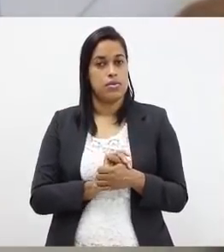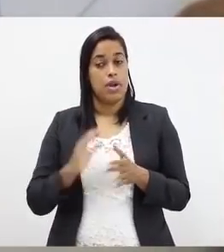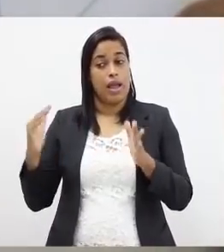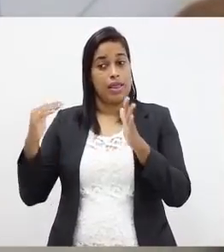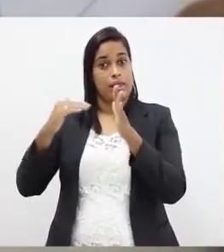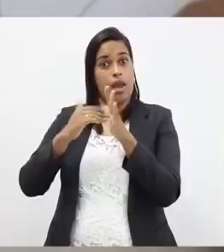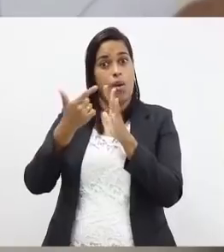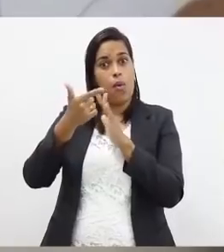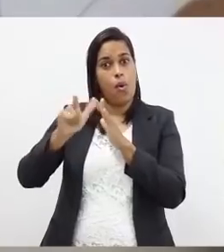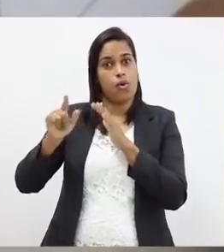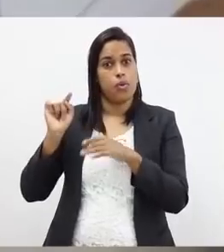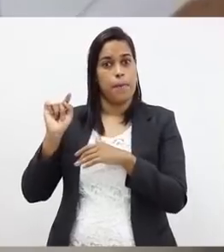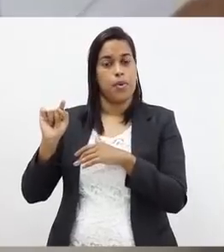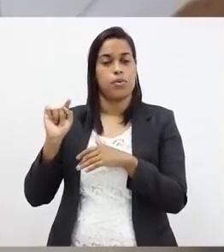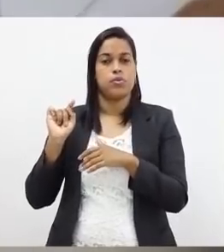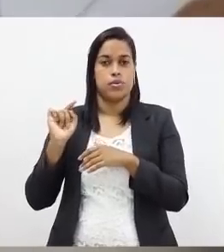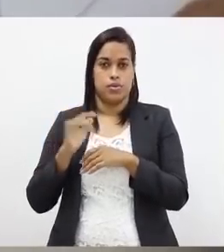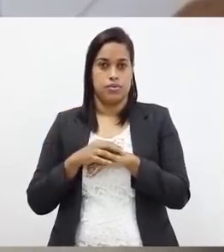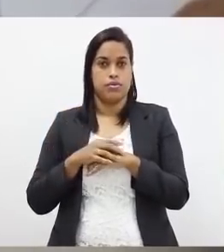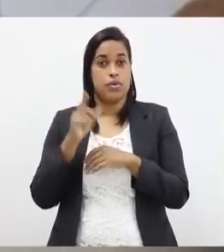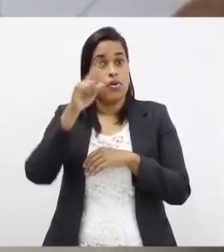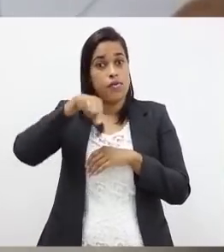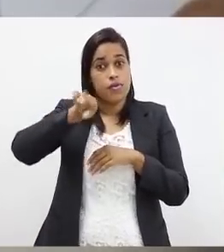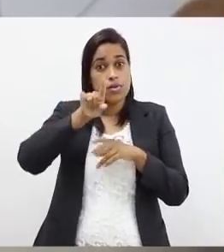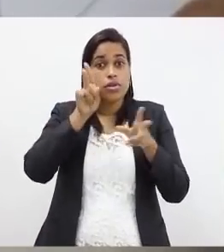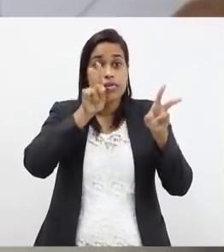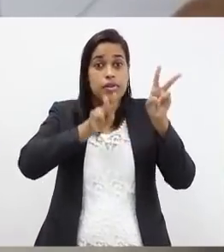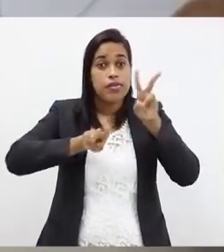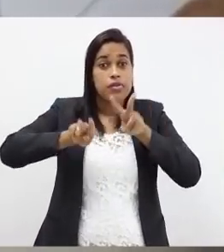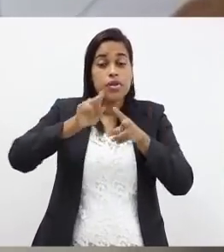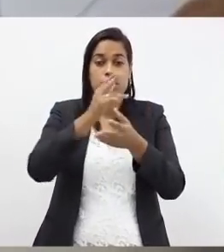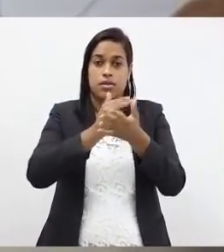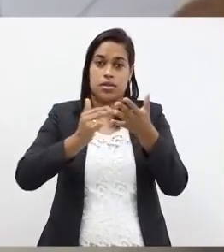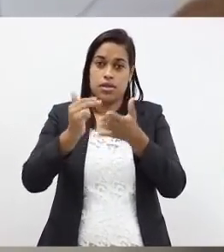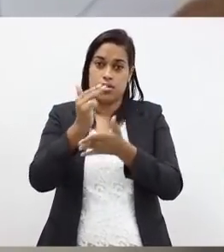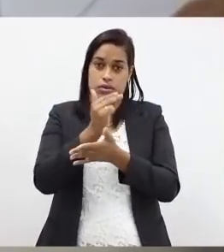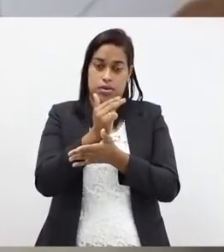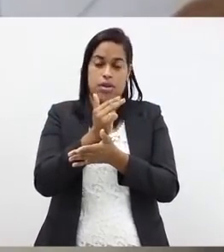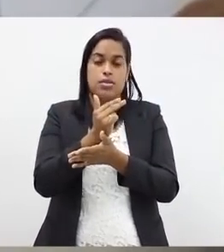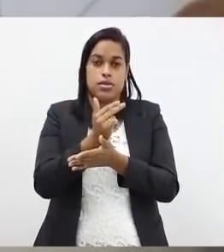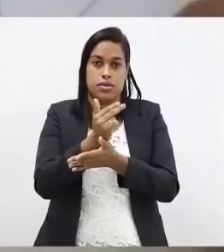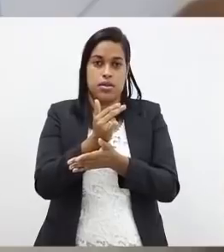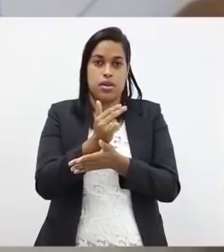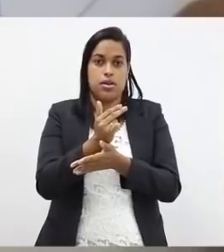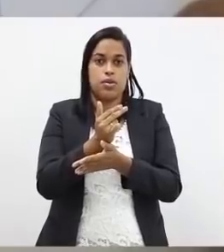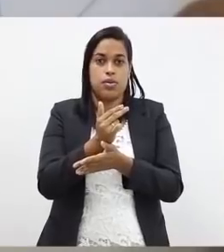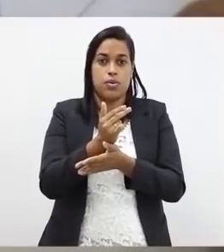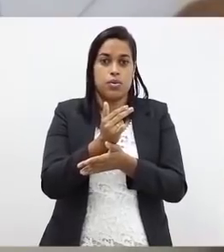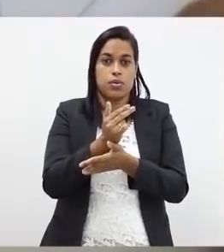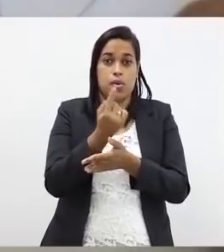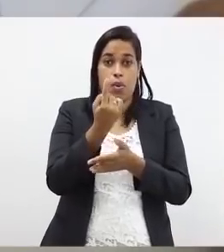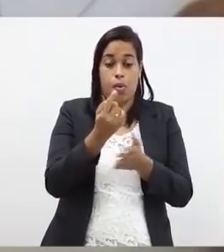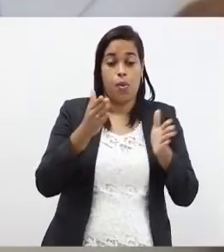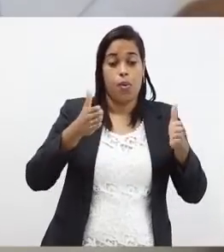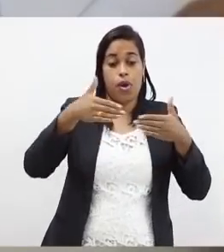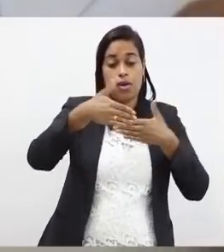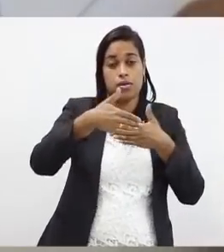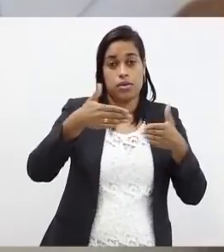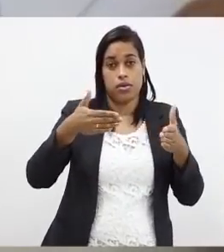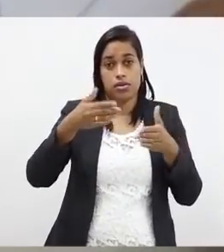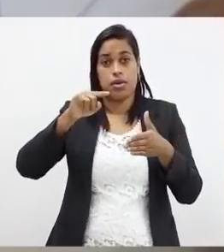até esse outro ponto aqui. Você vai visualizar no desenho meio quadrante, um quadrante,